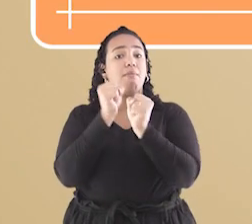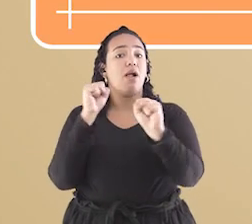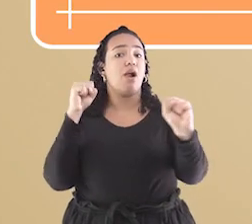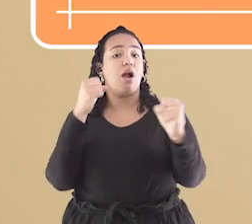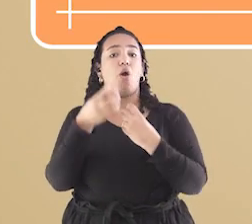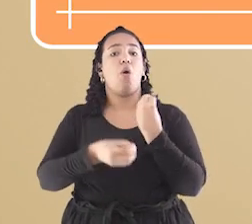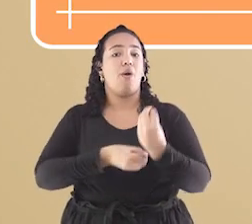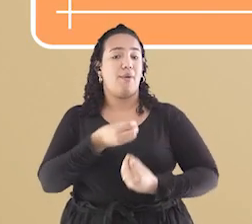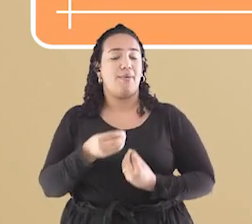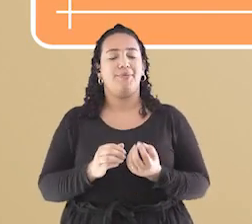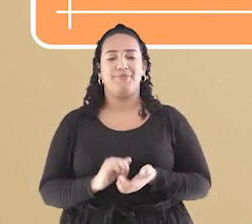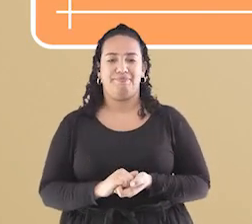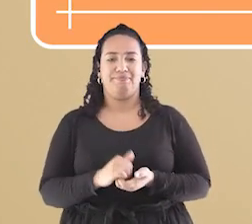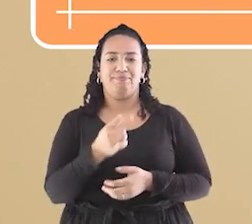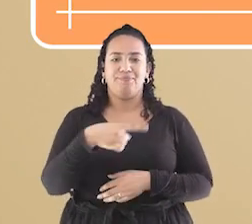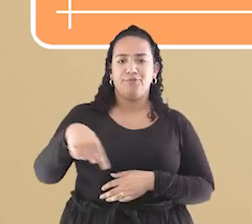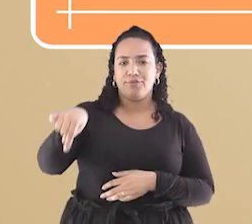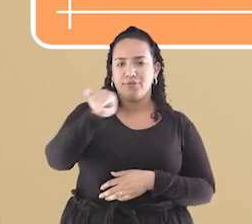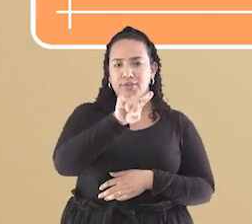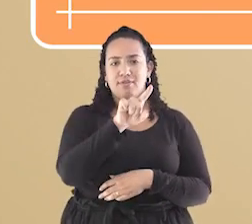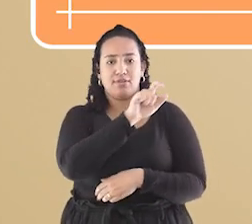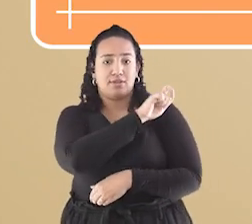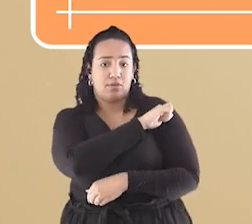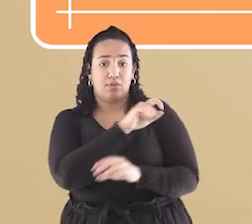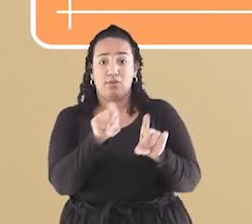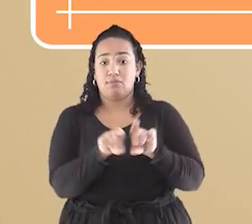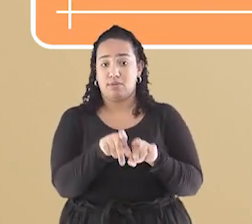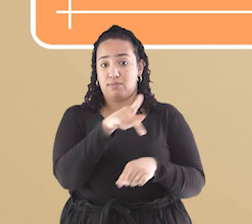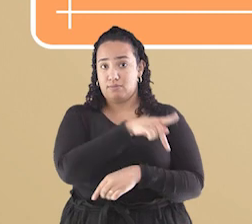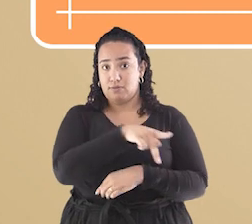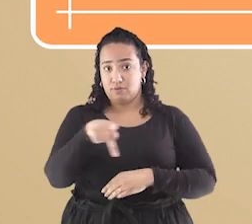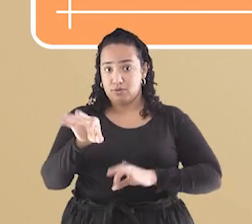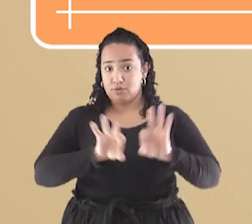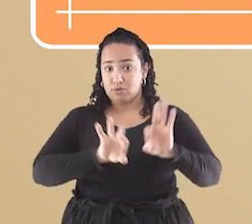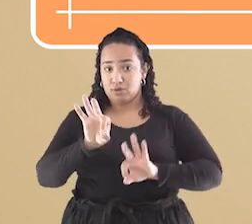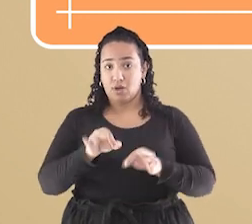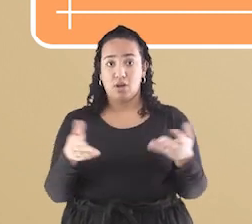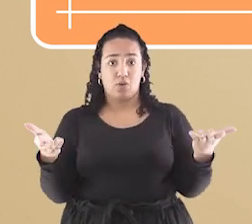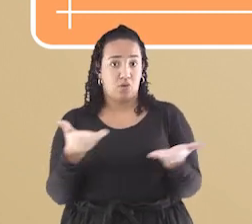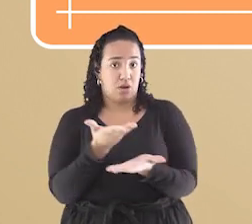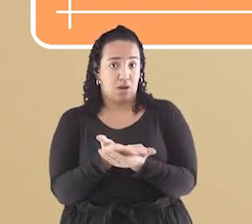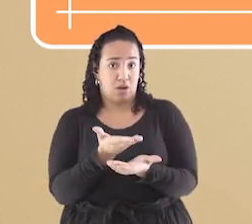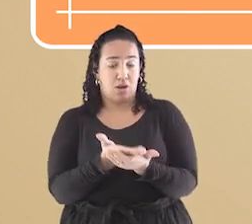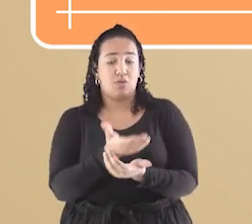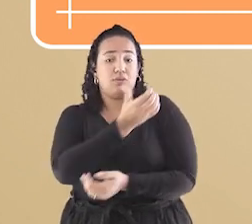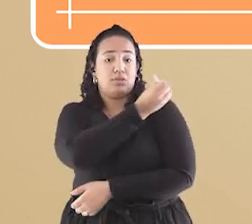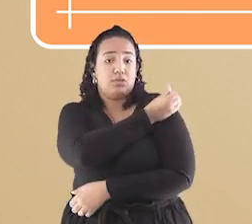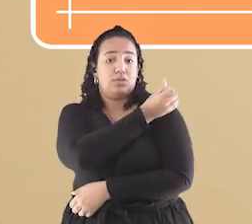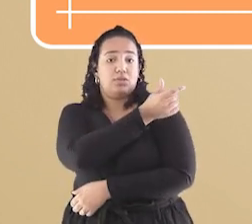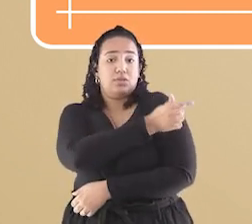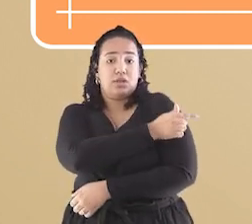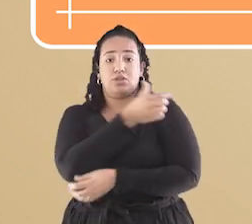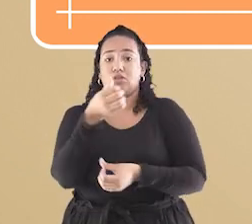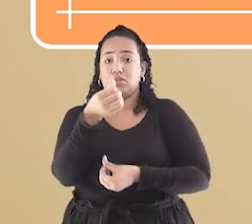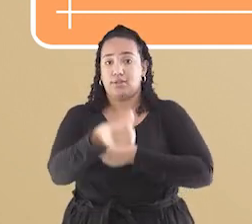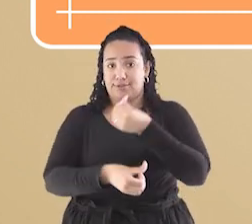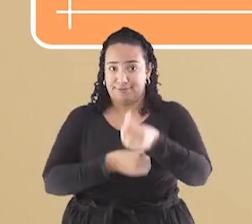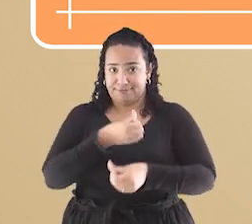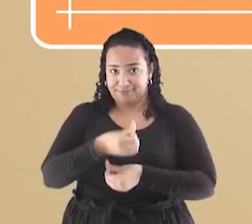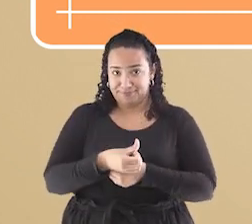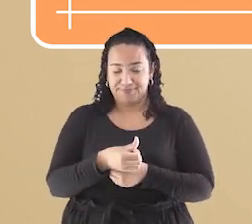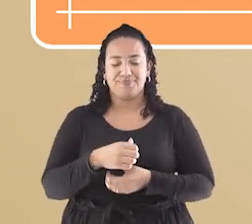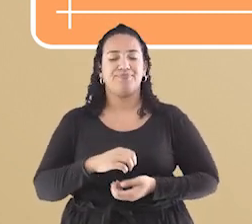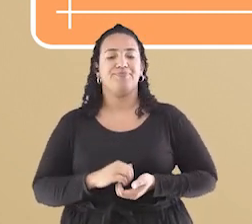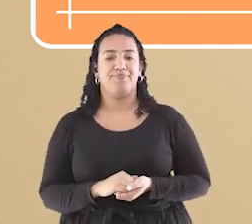vocês, estudantes e professores da rede, possam se organizar, essa é uma aula dos 6º e 7º anos da EJA, a Educação de Jovens e